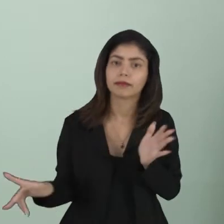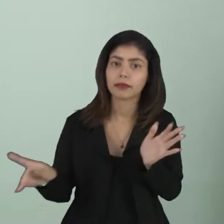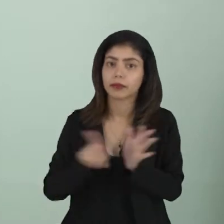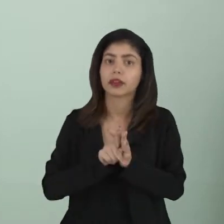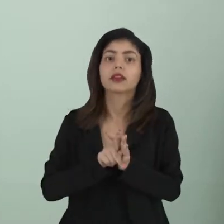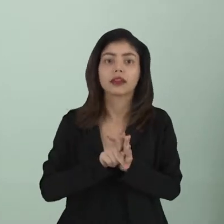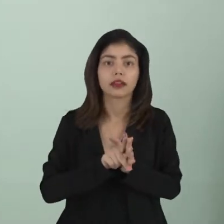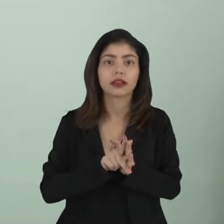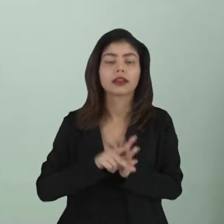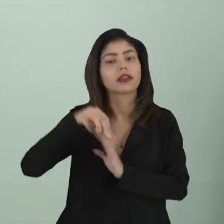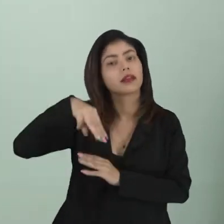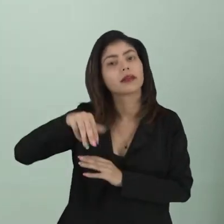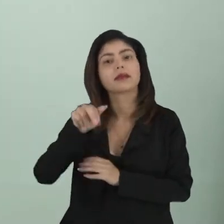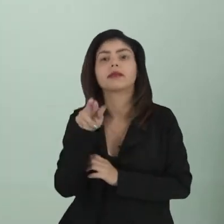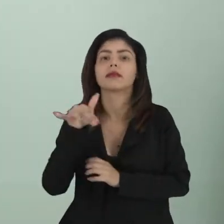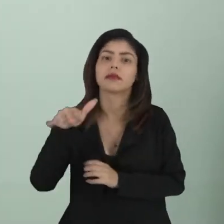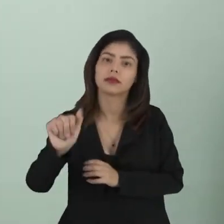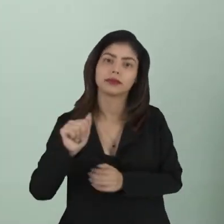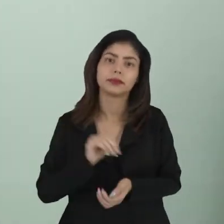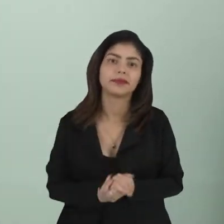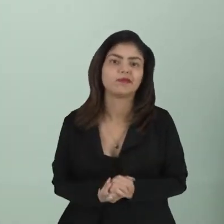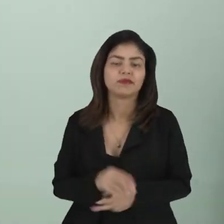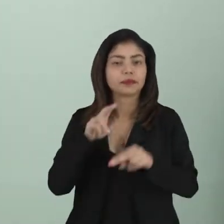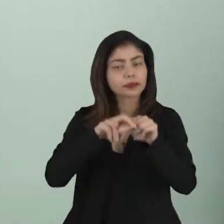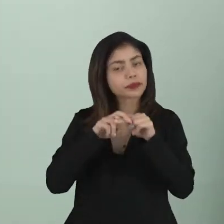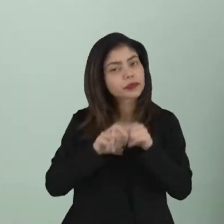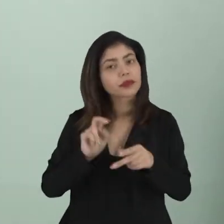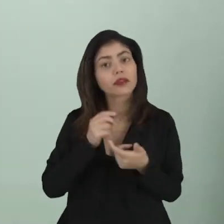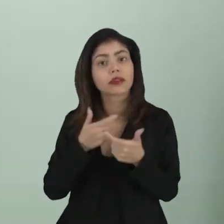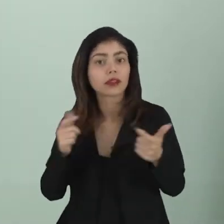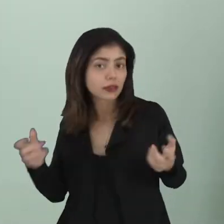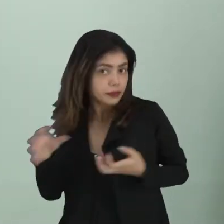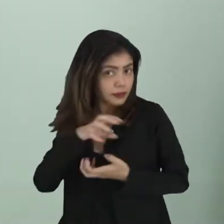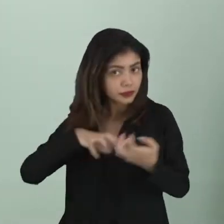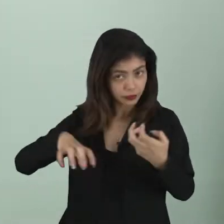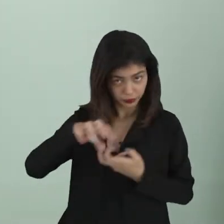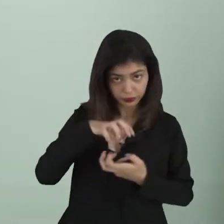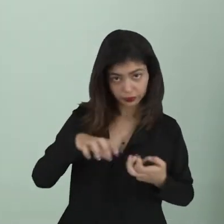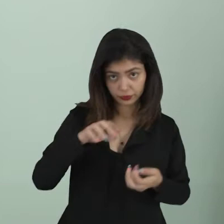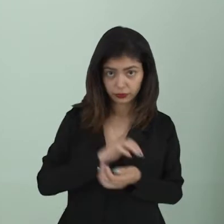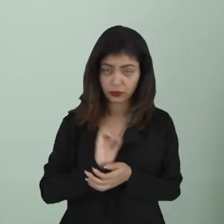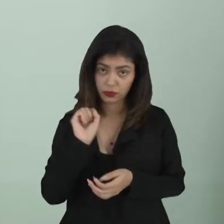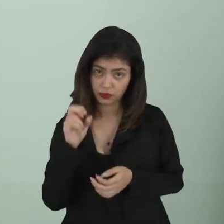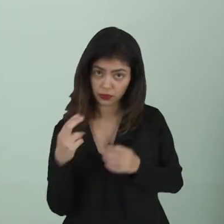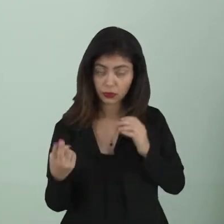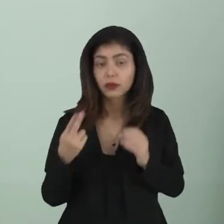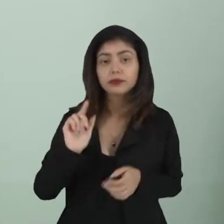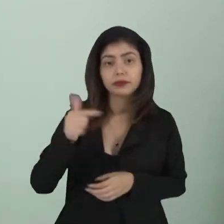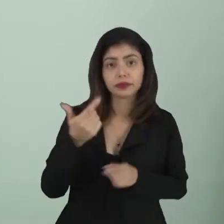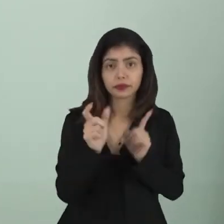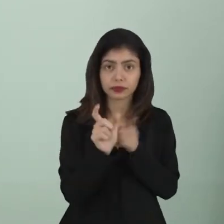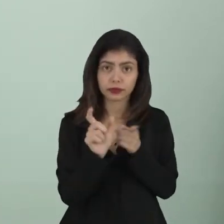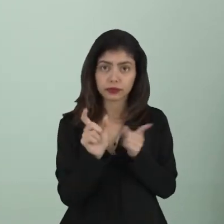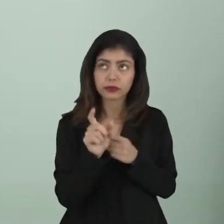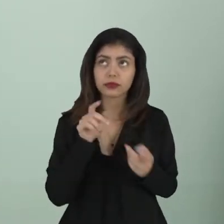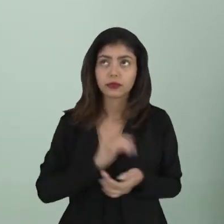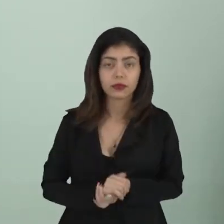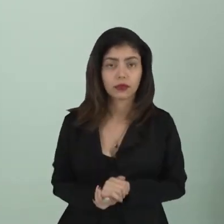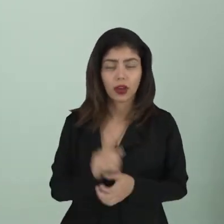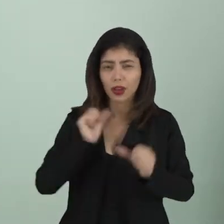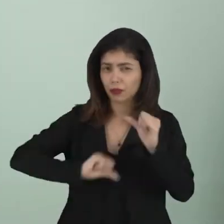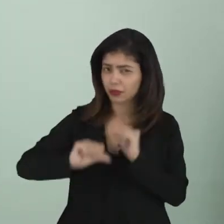trabalho da máquina. Por isso que ocorreu uma grande revolução ou, em outras palavras, uma